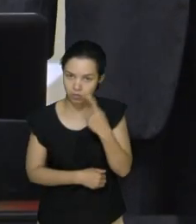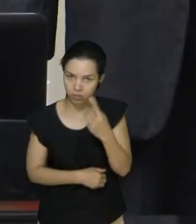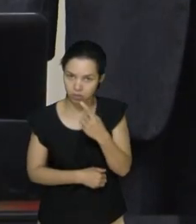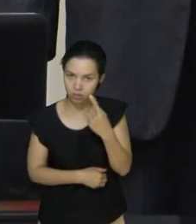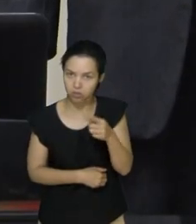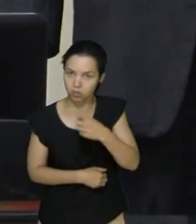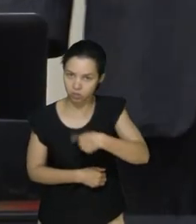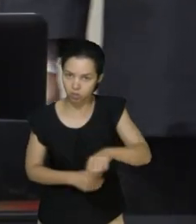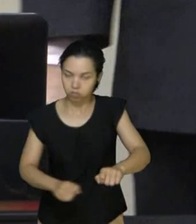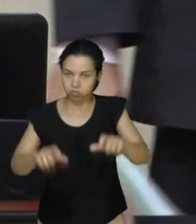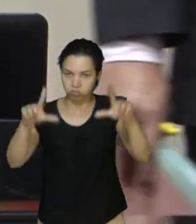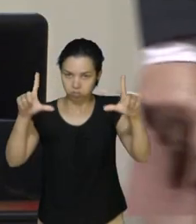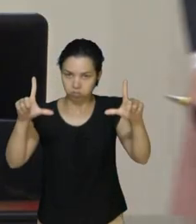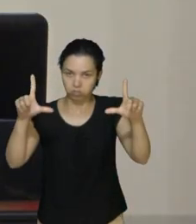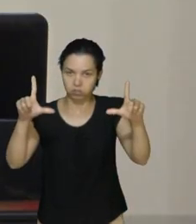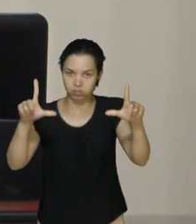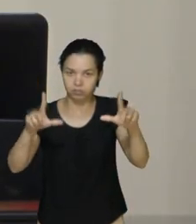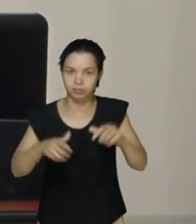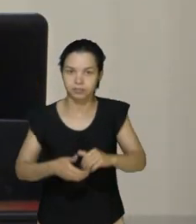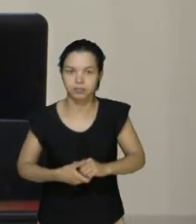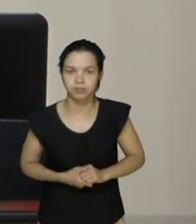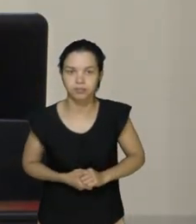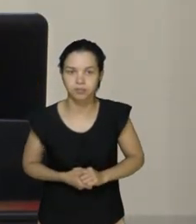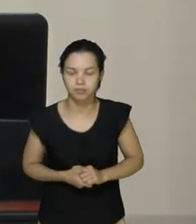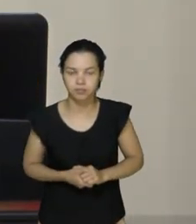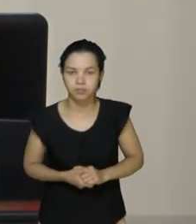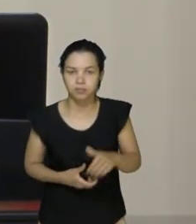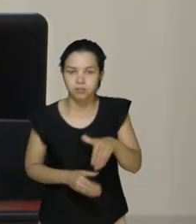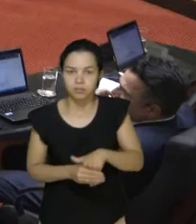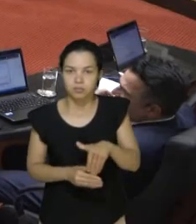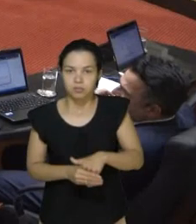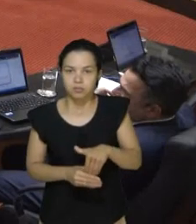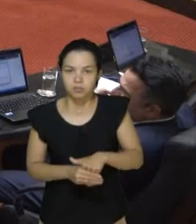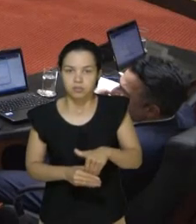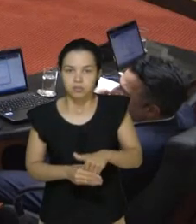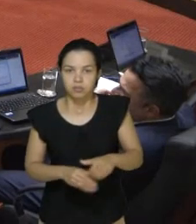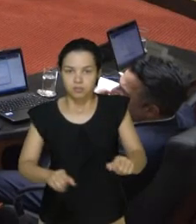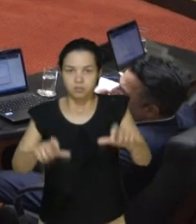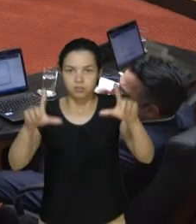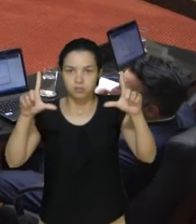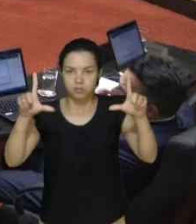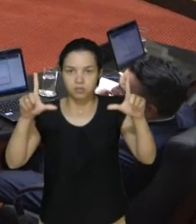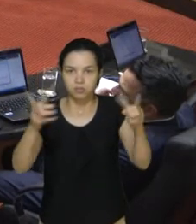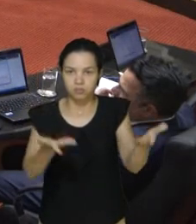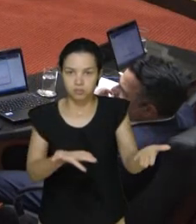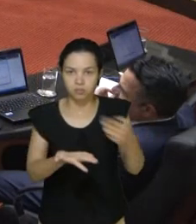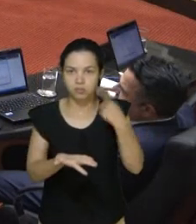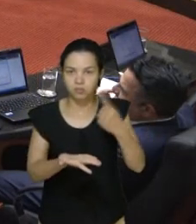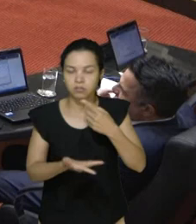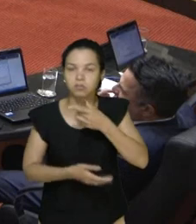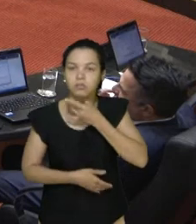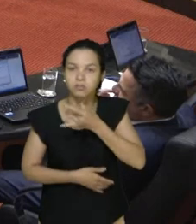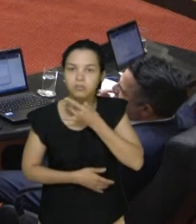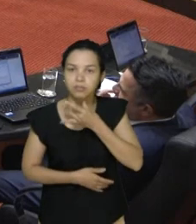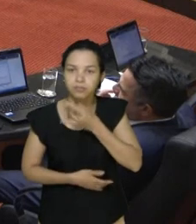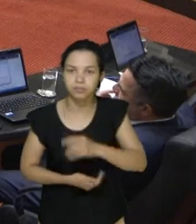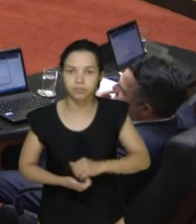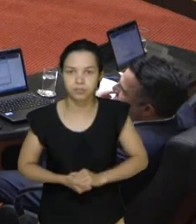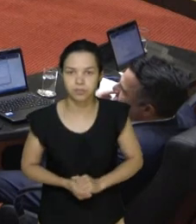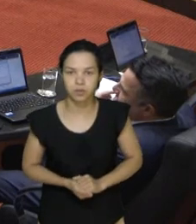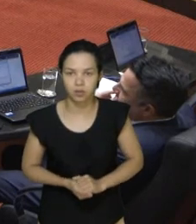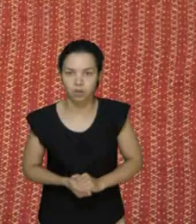abrir o painel, pode abrir. Pode abrir. Solicito que abra o painel e passo a palavra ao deputado Cobalcini. Só quero deixar assim todos